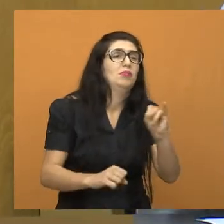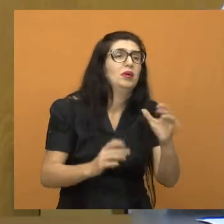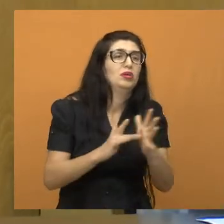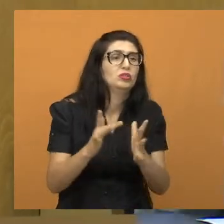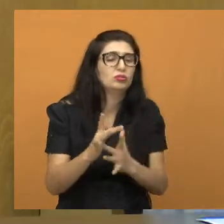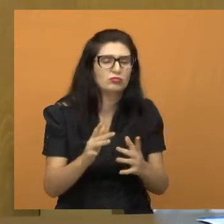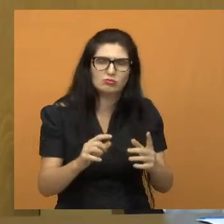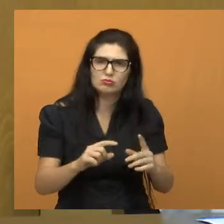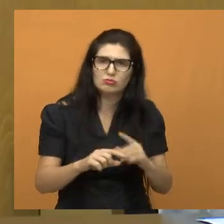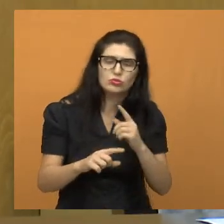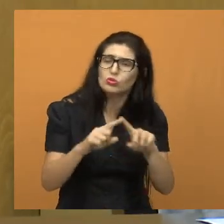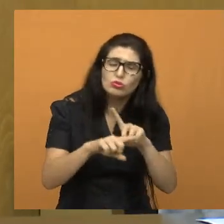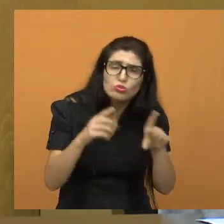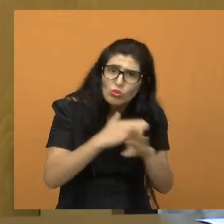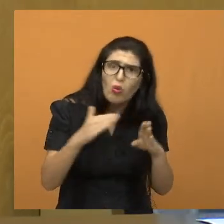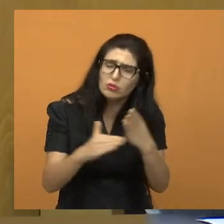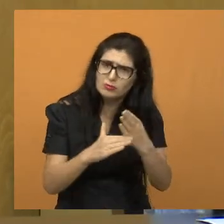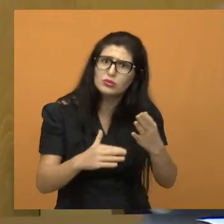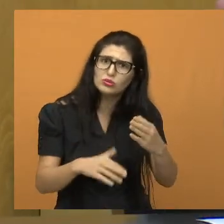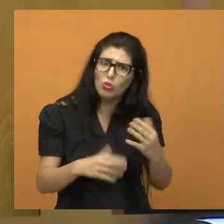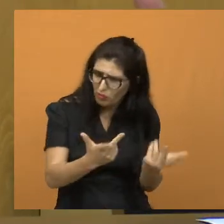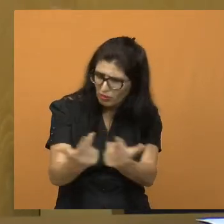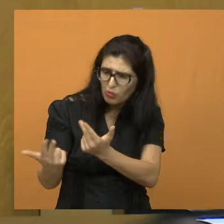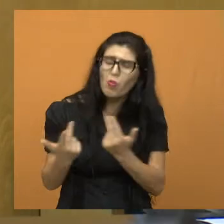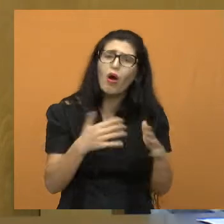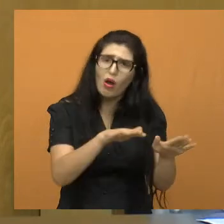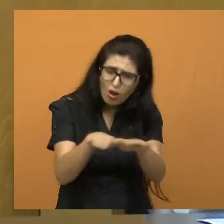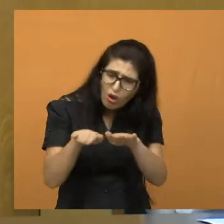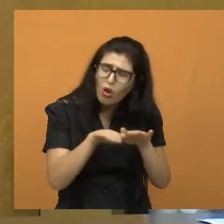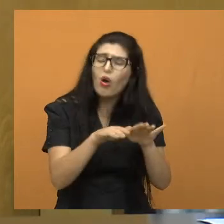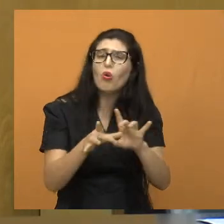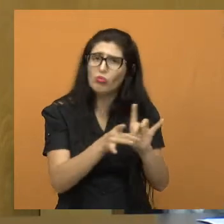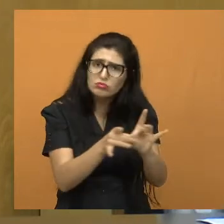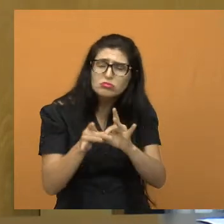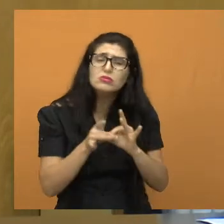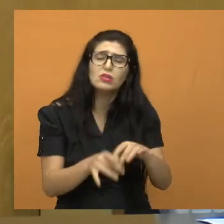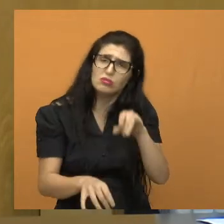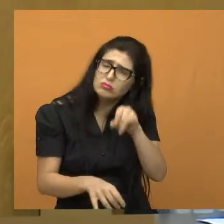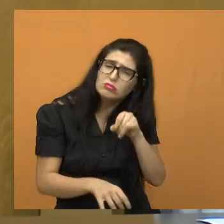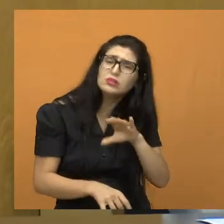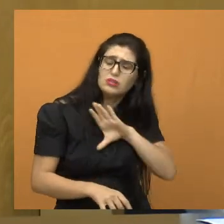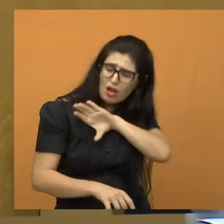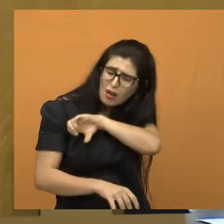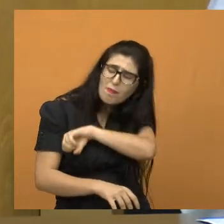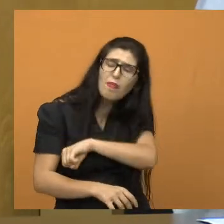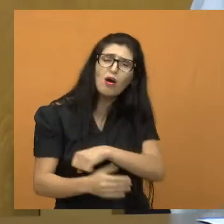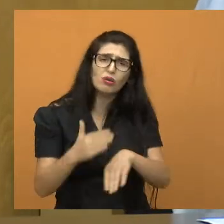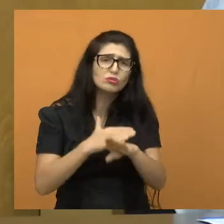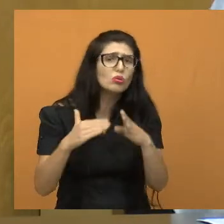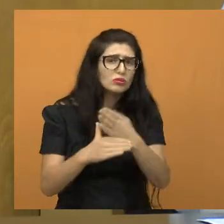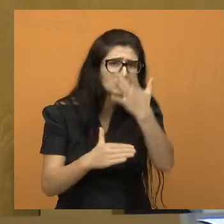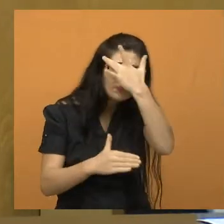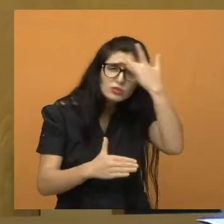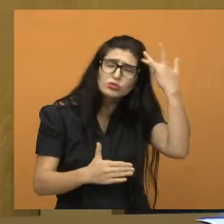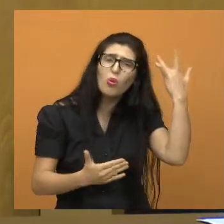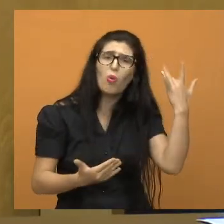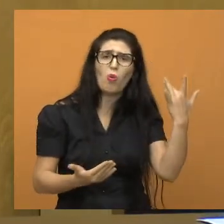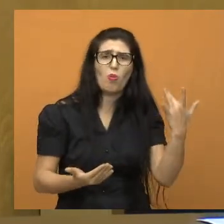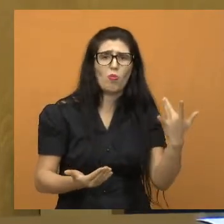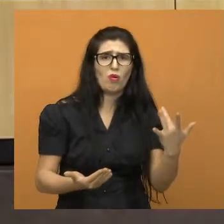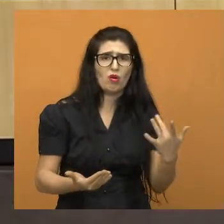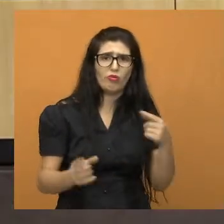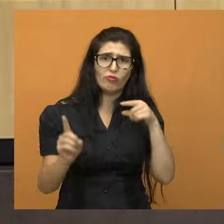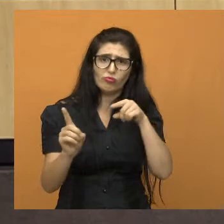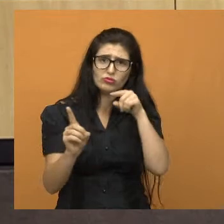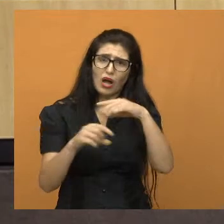porque são pessoas igual a mim. Isso é a chave, talvez, da nossa sociedade. E fecho, não sei quanto tempo eu